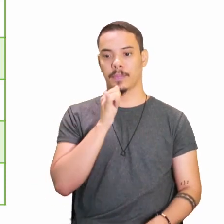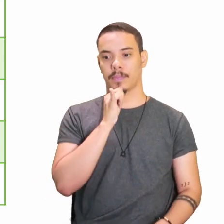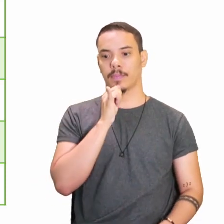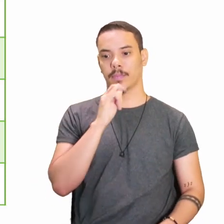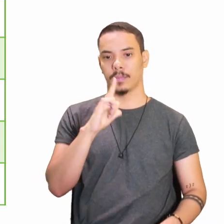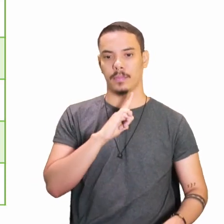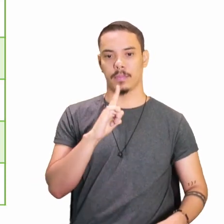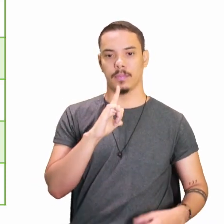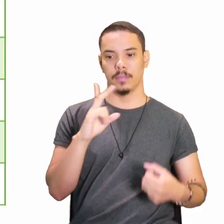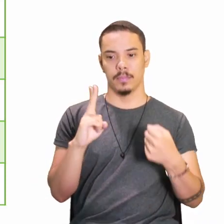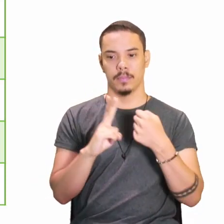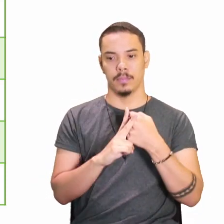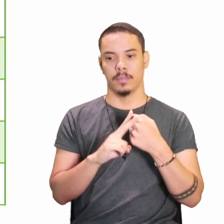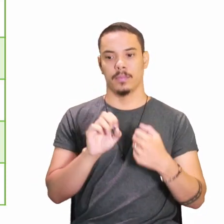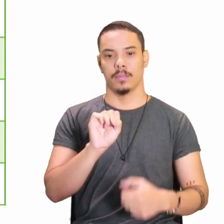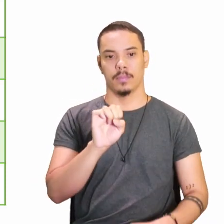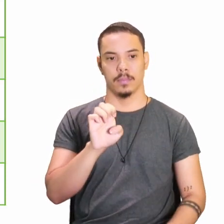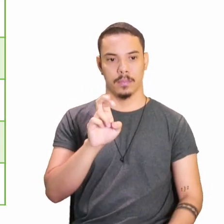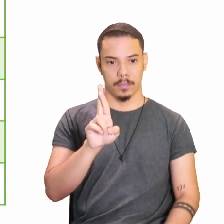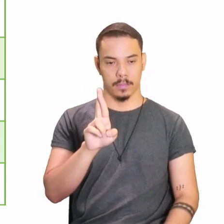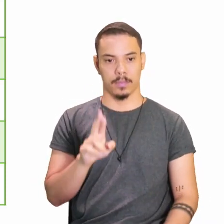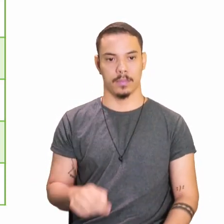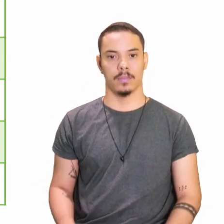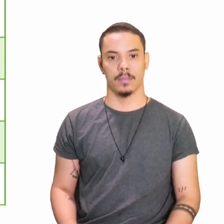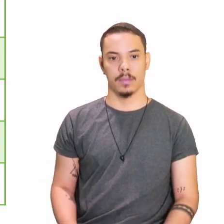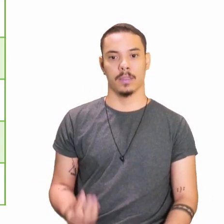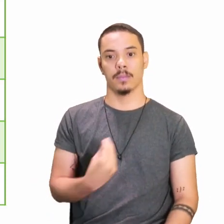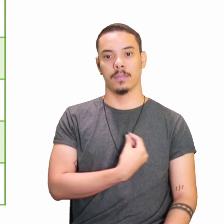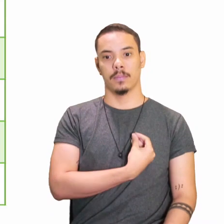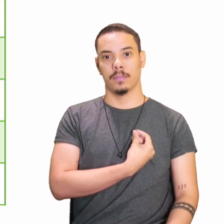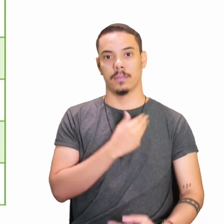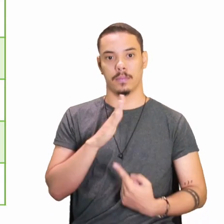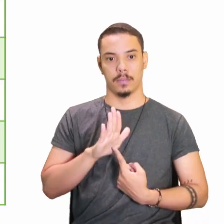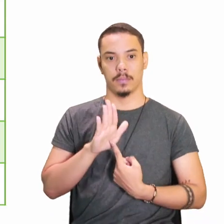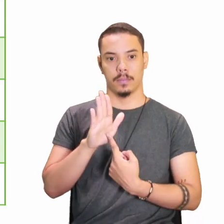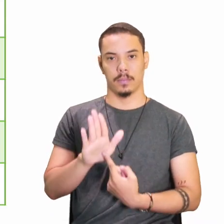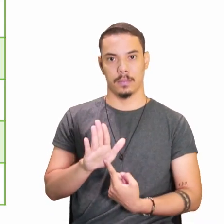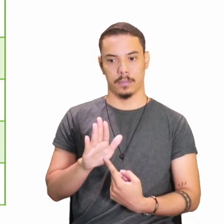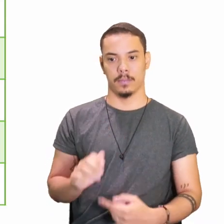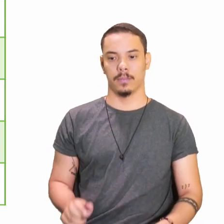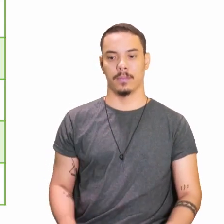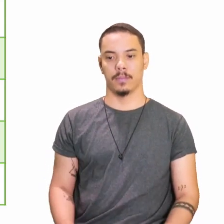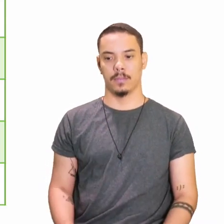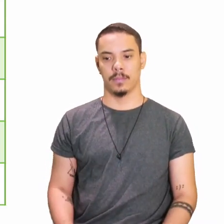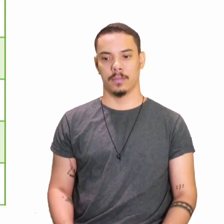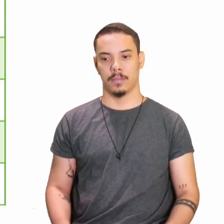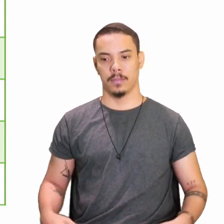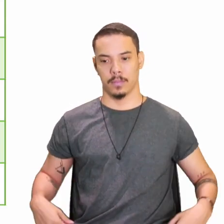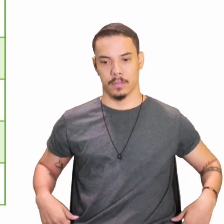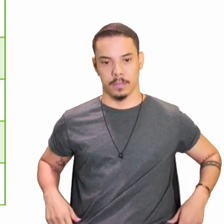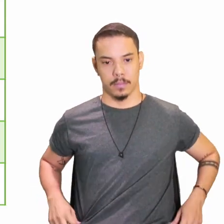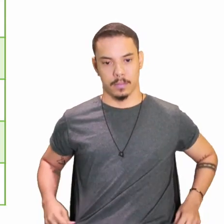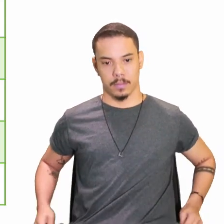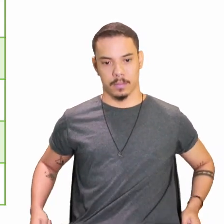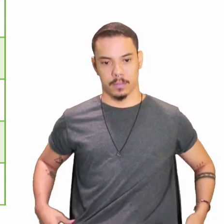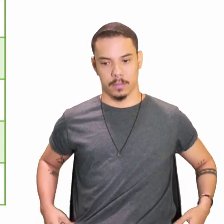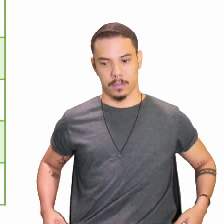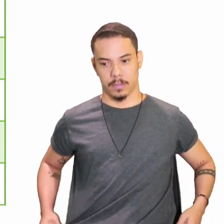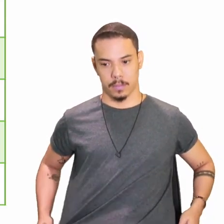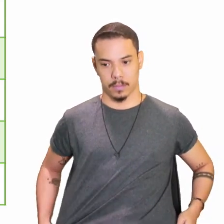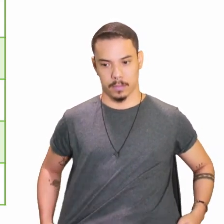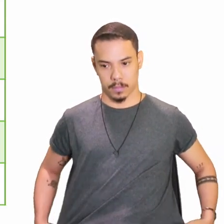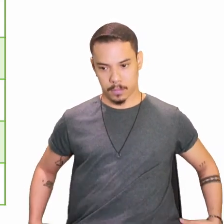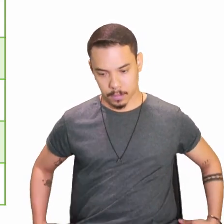o verbo ser ó no presente do indicativo eu sou tu és ele é nós somos nós somos eles são